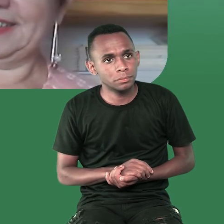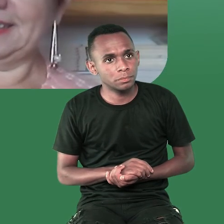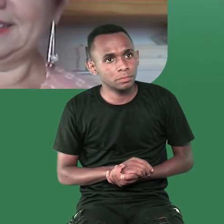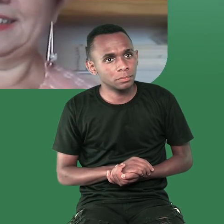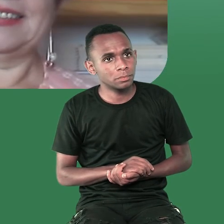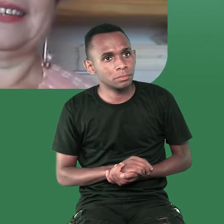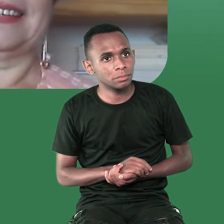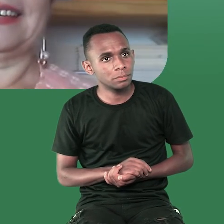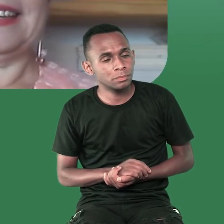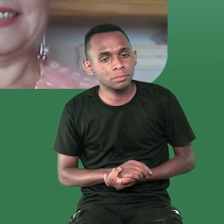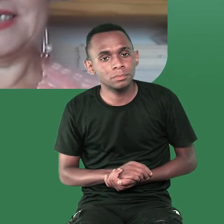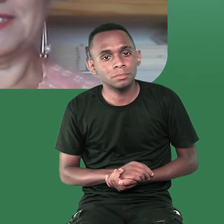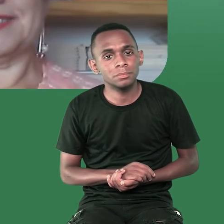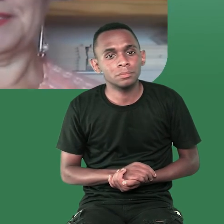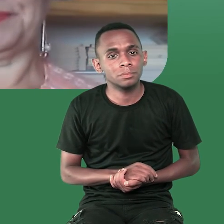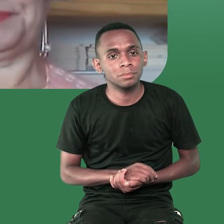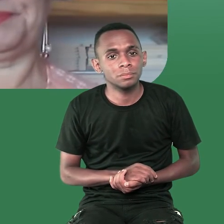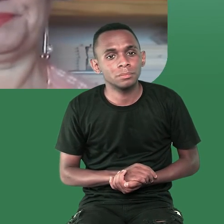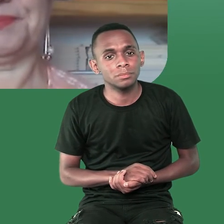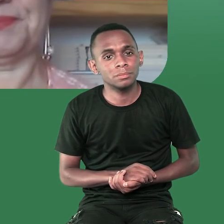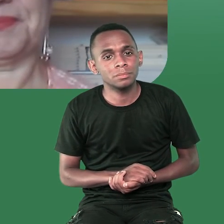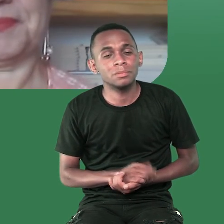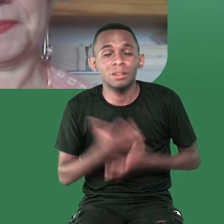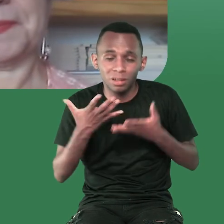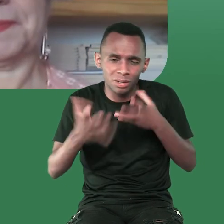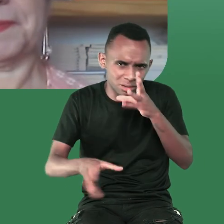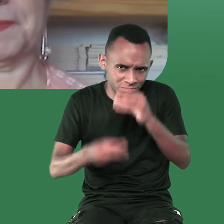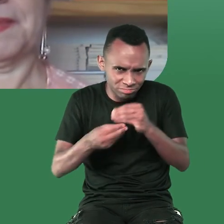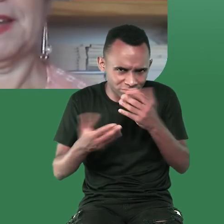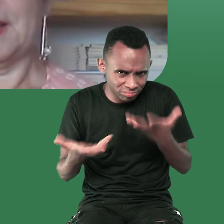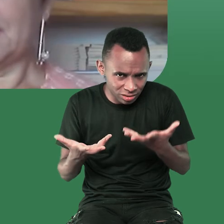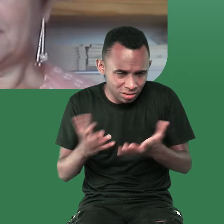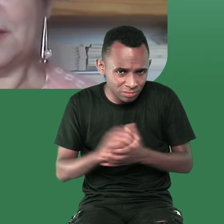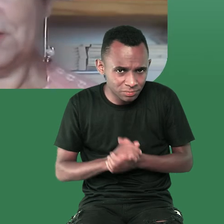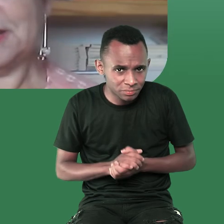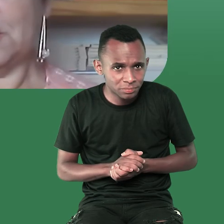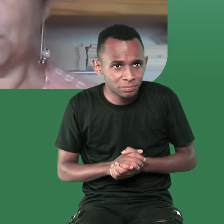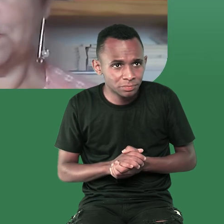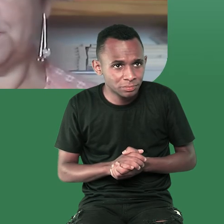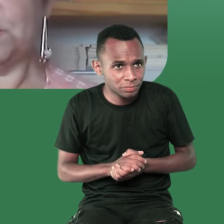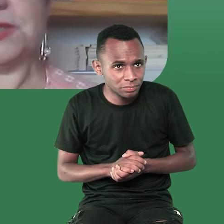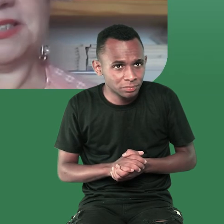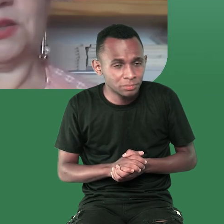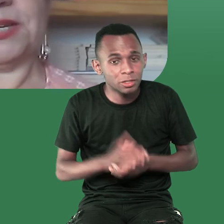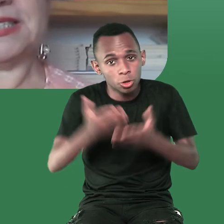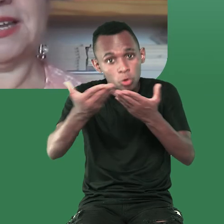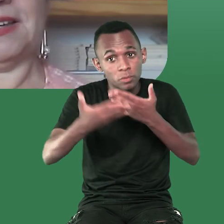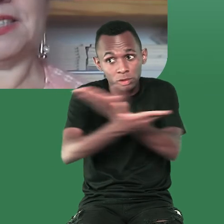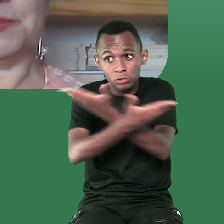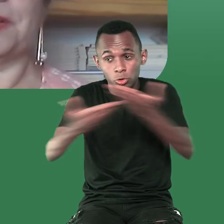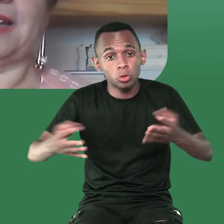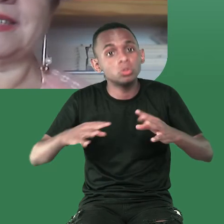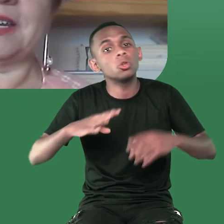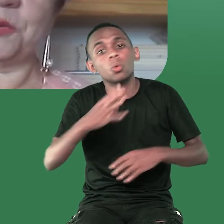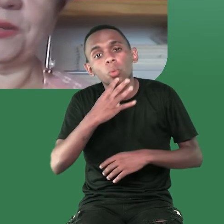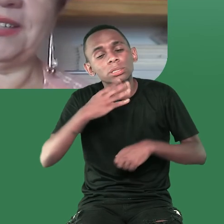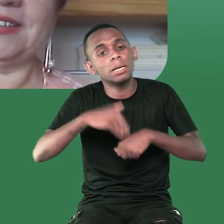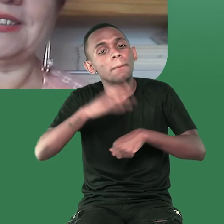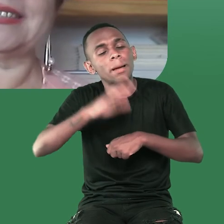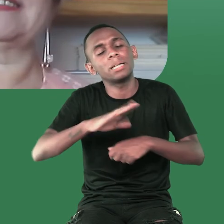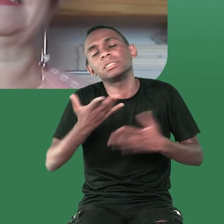É isso. E É gostaria isso. de fazer alguma consideração? Então, assim, eu convido vocês a conhecerem as